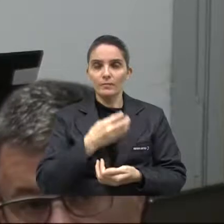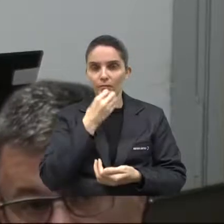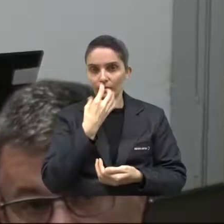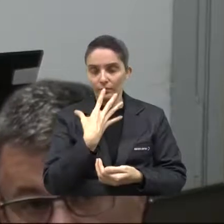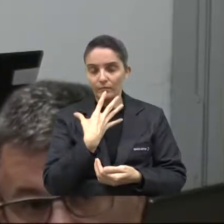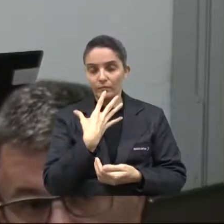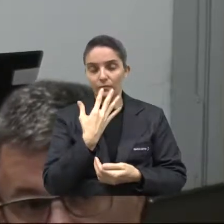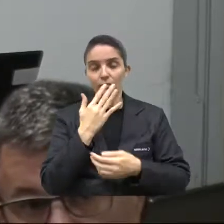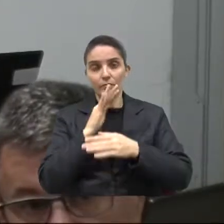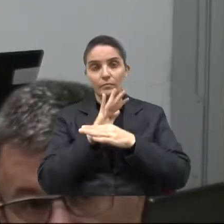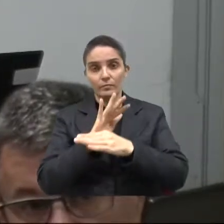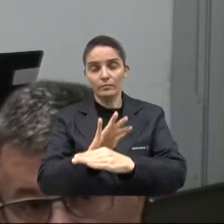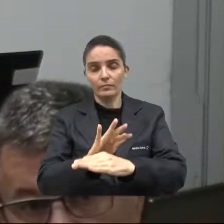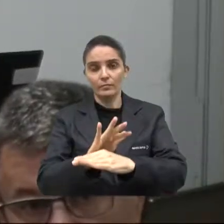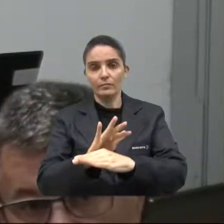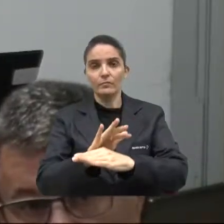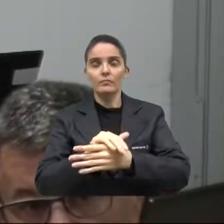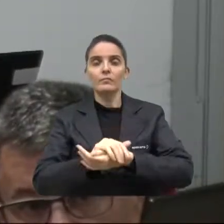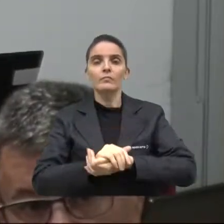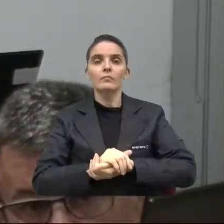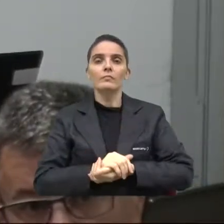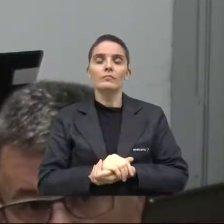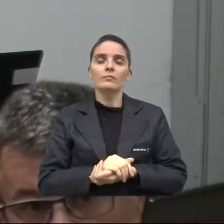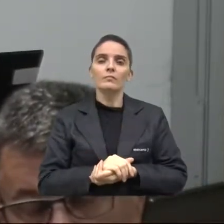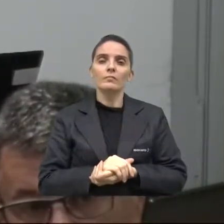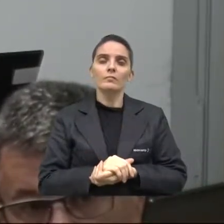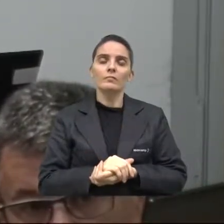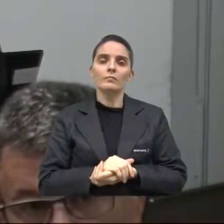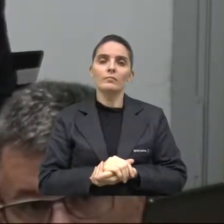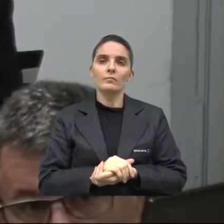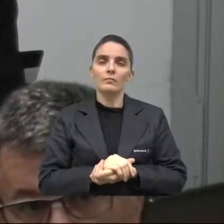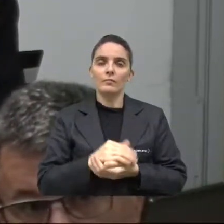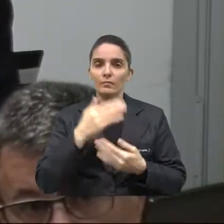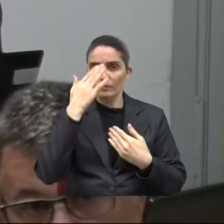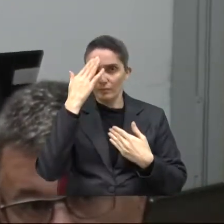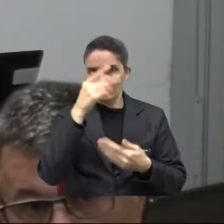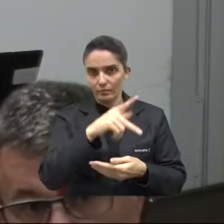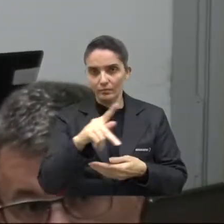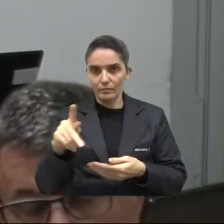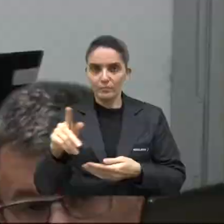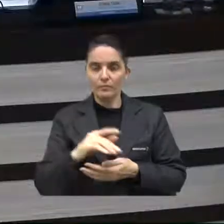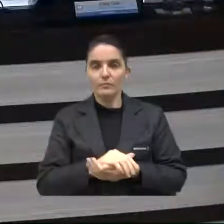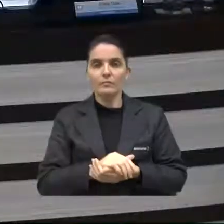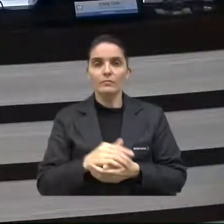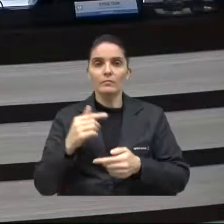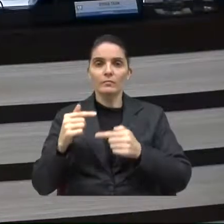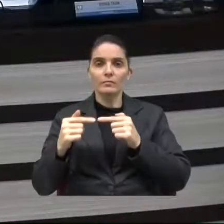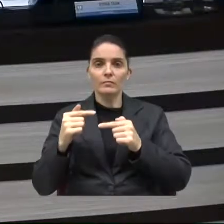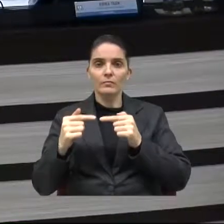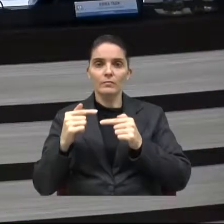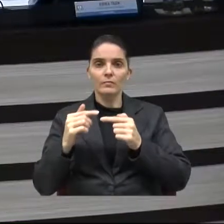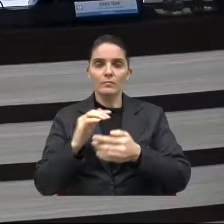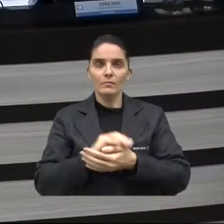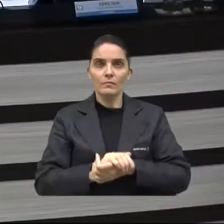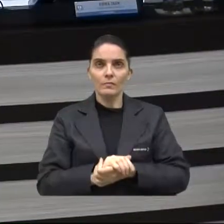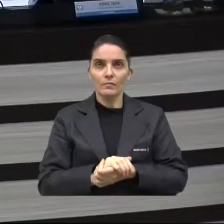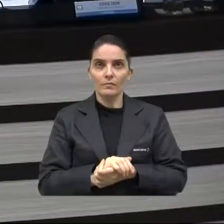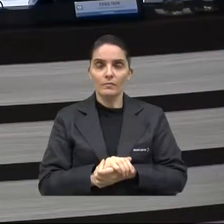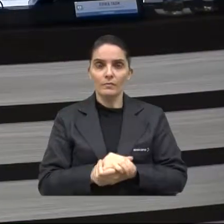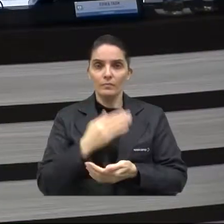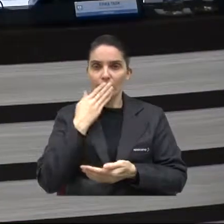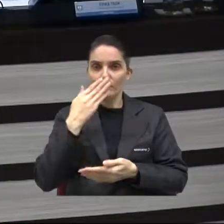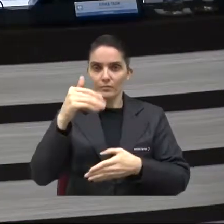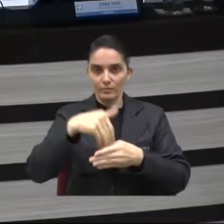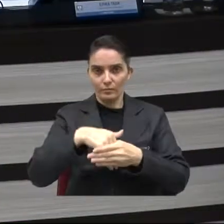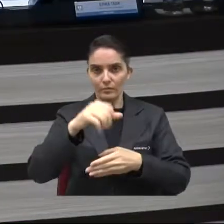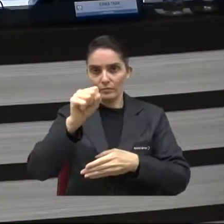interceptação do vereador nas leis, até para que ela possa ser melhorada. Obrigado, senhor presidente. Continua em discussão a Senhor emenda presidente, 158. eu peço o voto